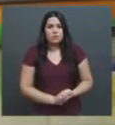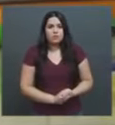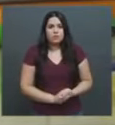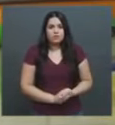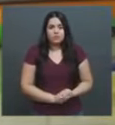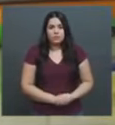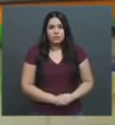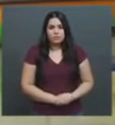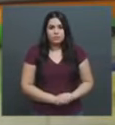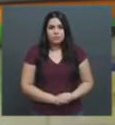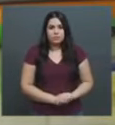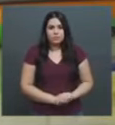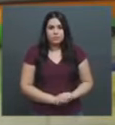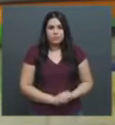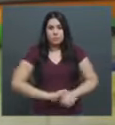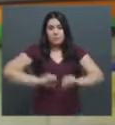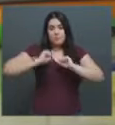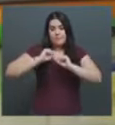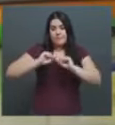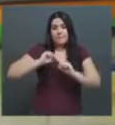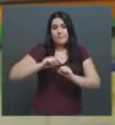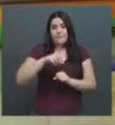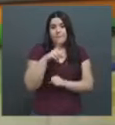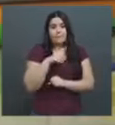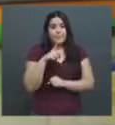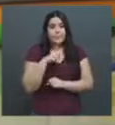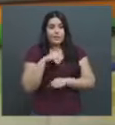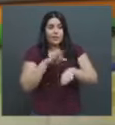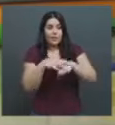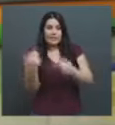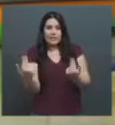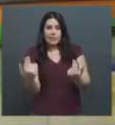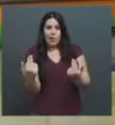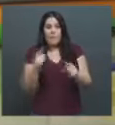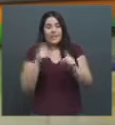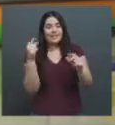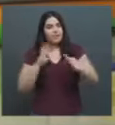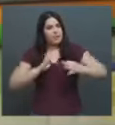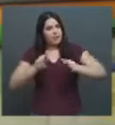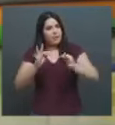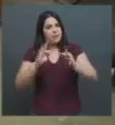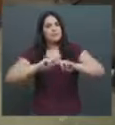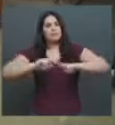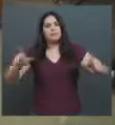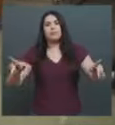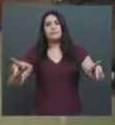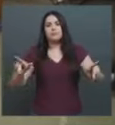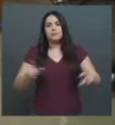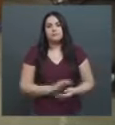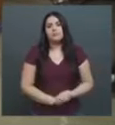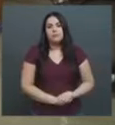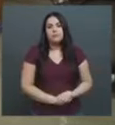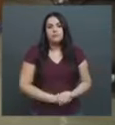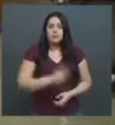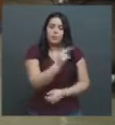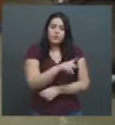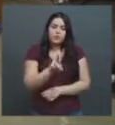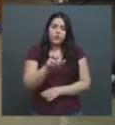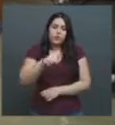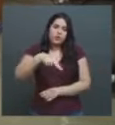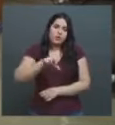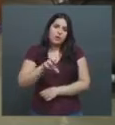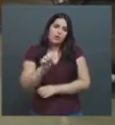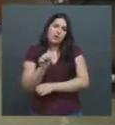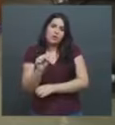outro podem ter a mesma patologia, mas tratar um é diferente de tratar o outro. A professora Vanessa, da